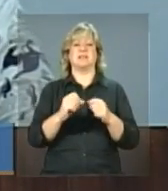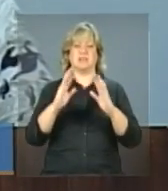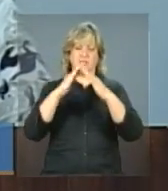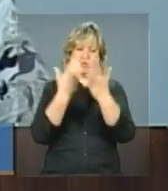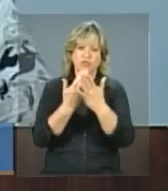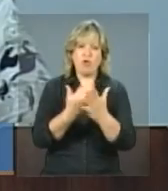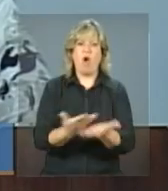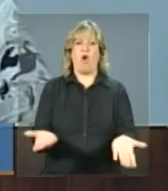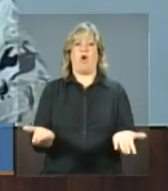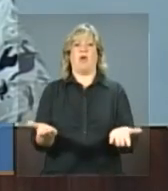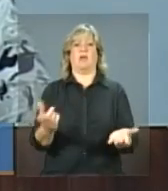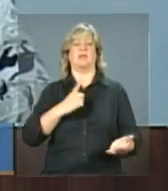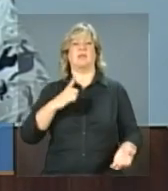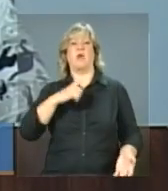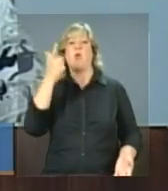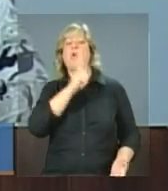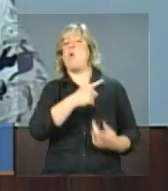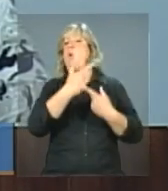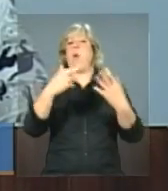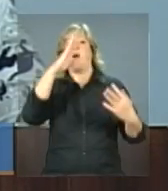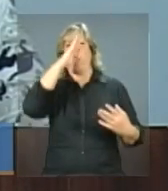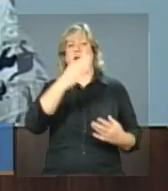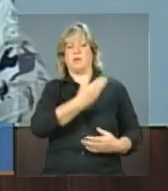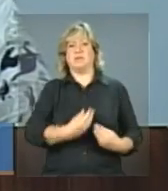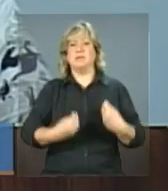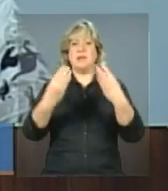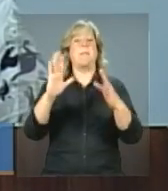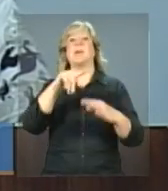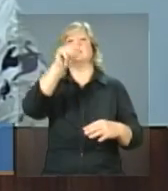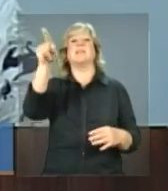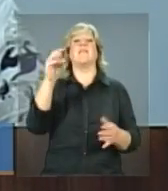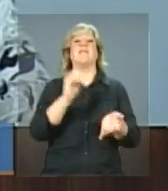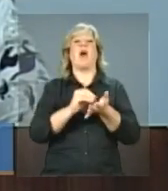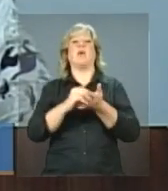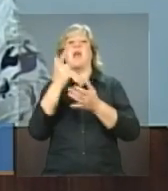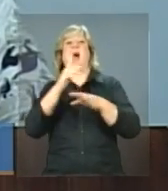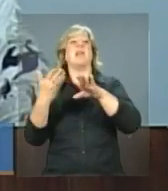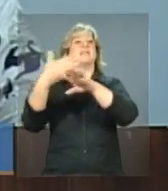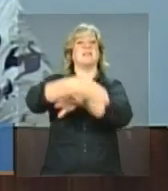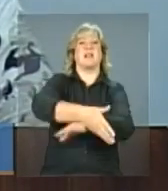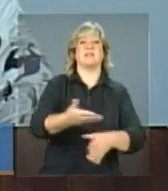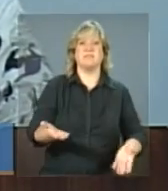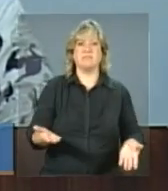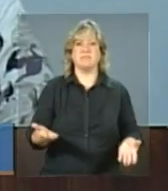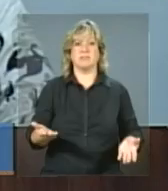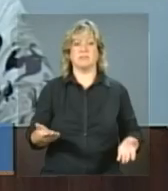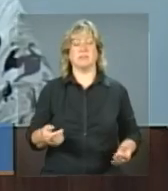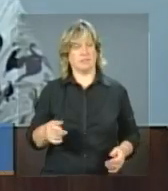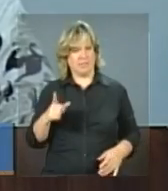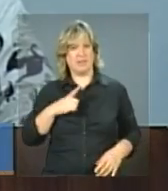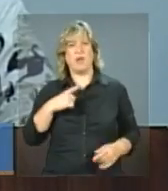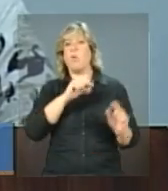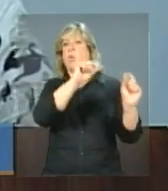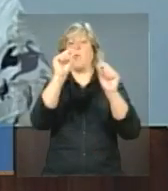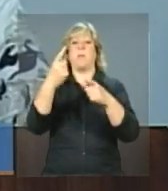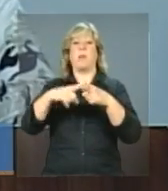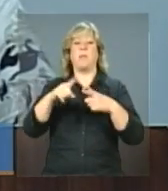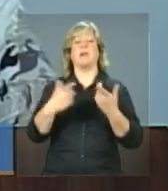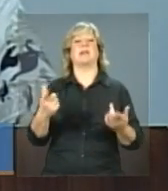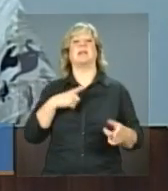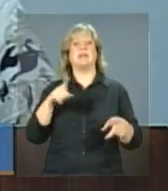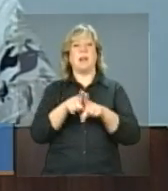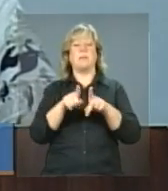e, inclusive, de encontrar uma vaga. Da mesma forma, acesso a serviço de hipertensão, de diabetes e